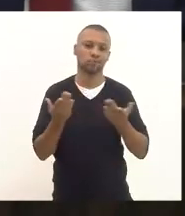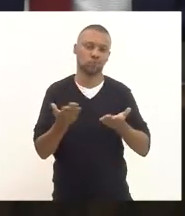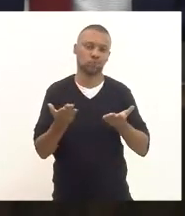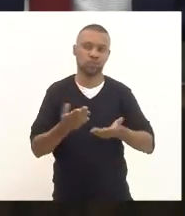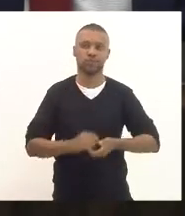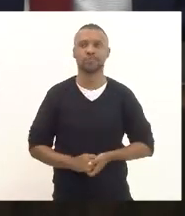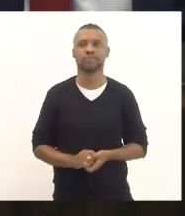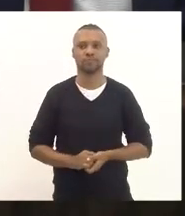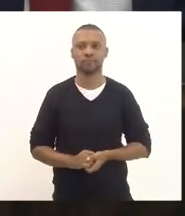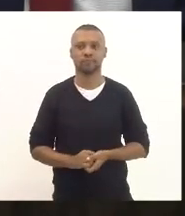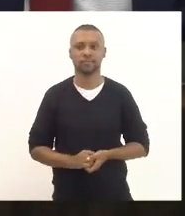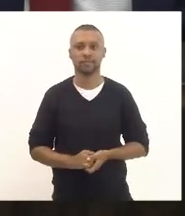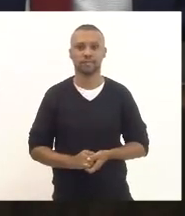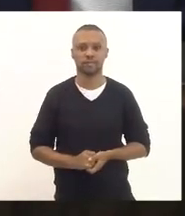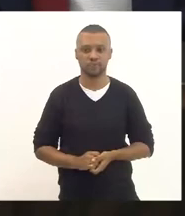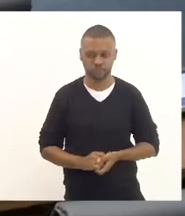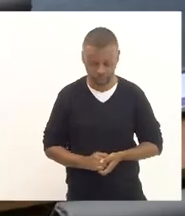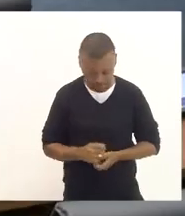ordem do dia